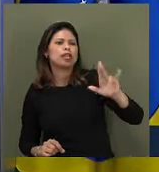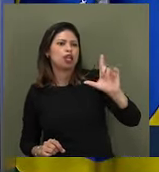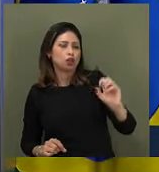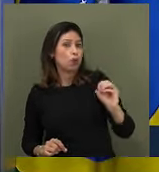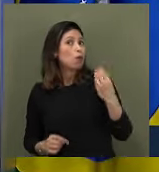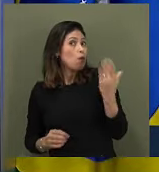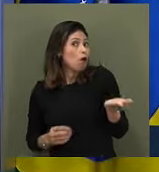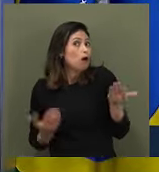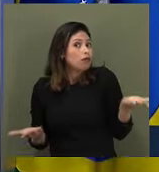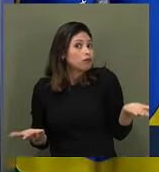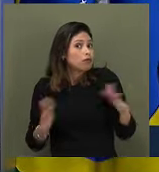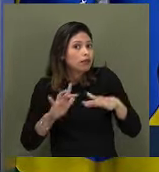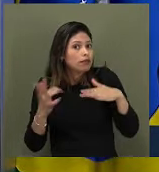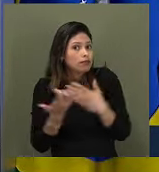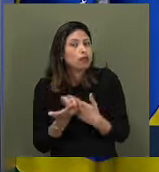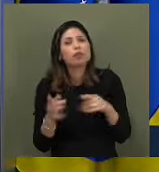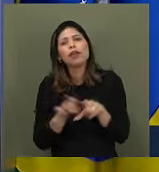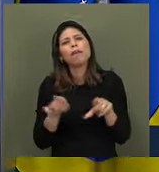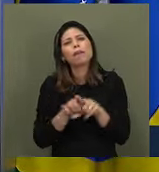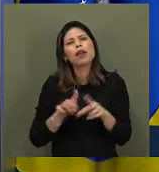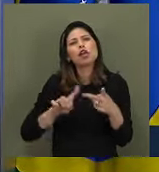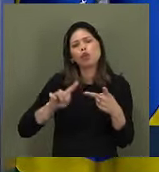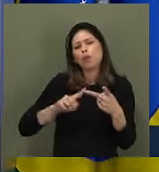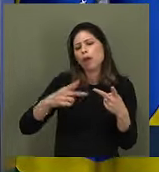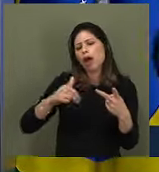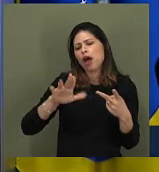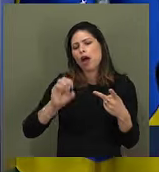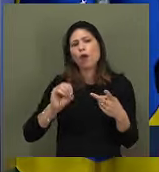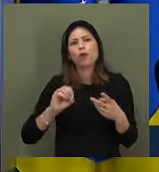as contas da rede social do Paulo Figueiredo do Monarque